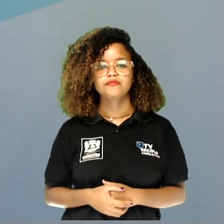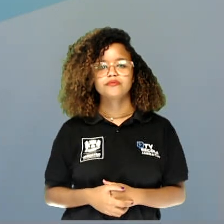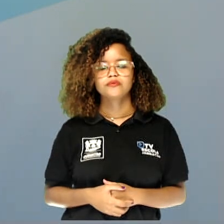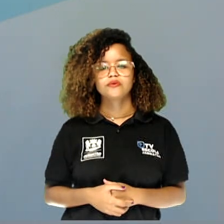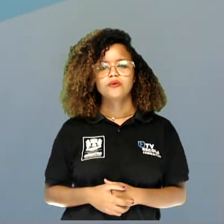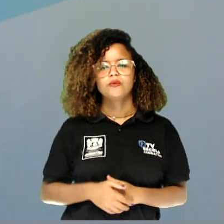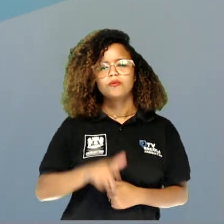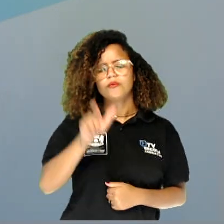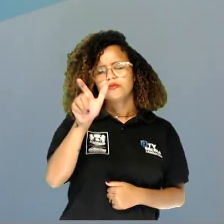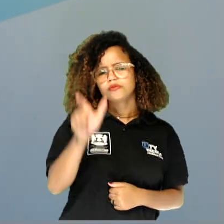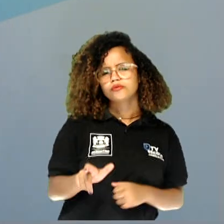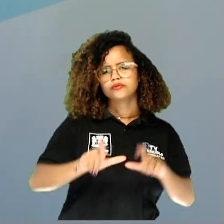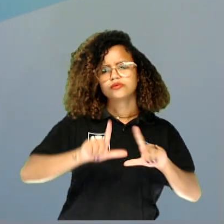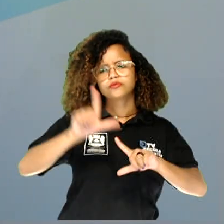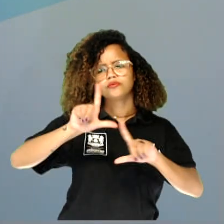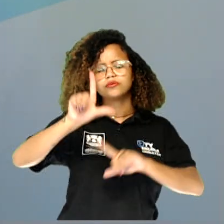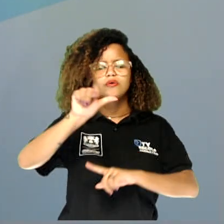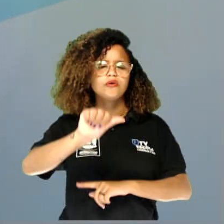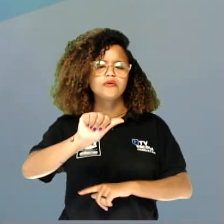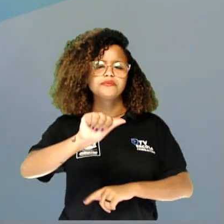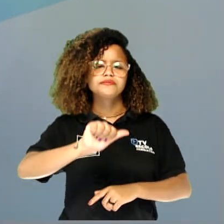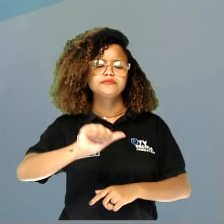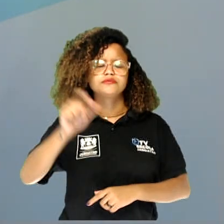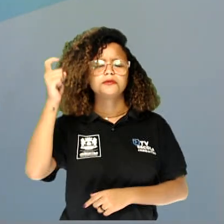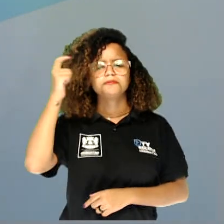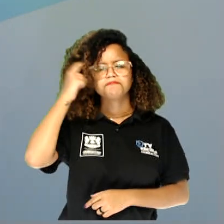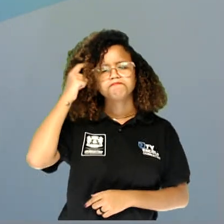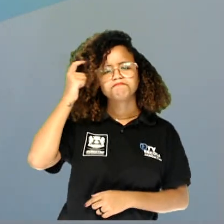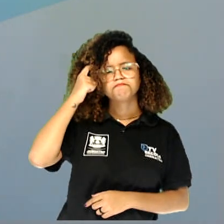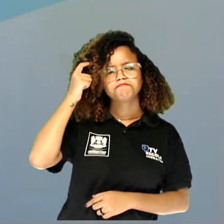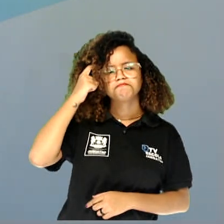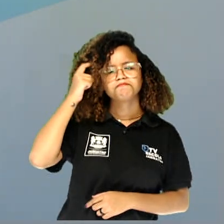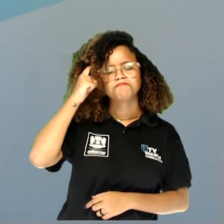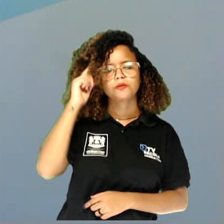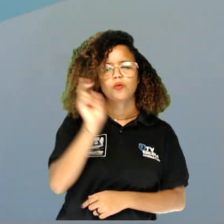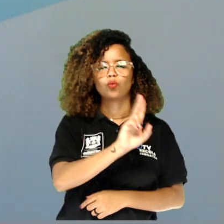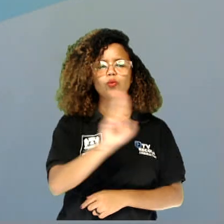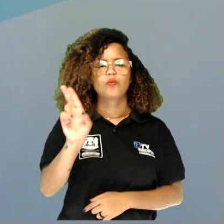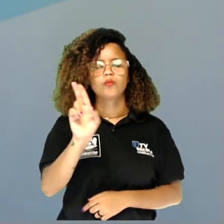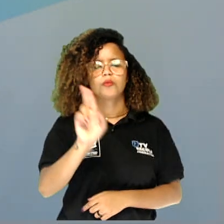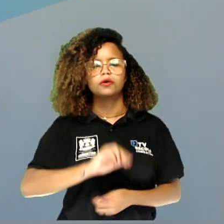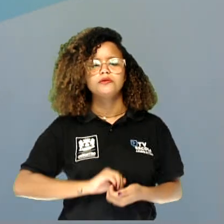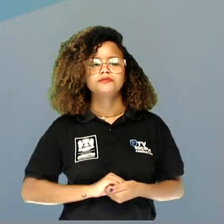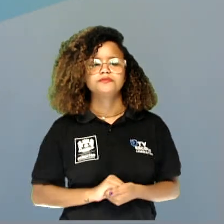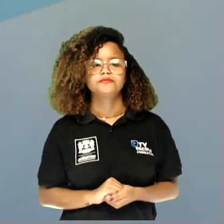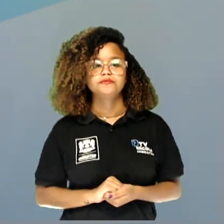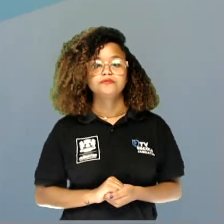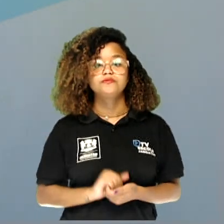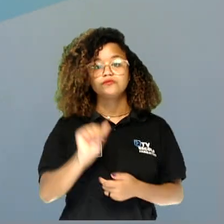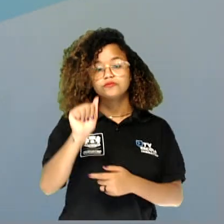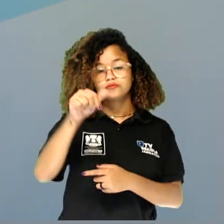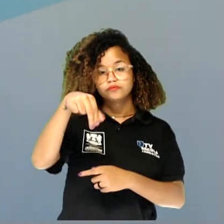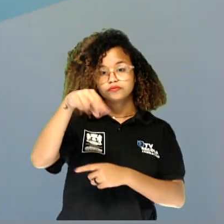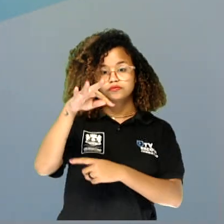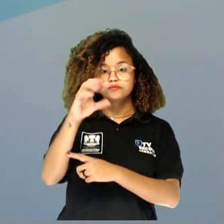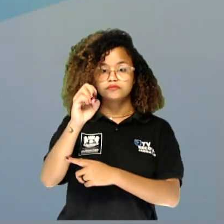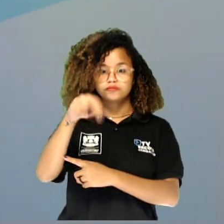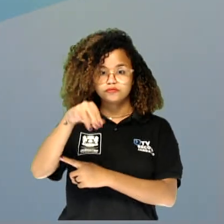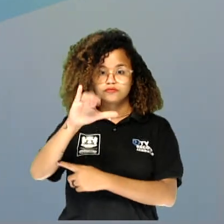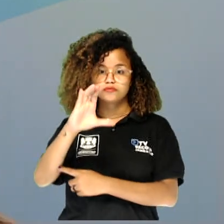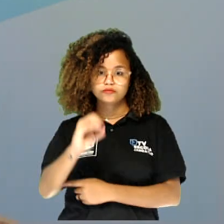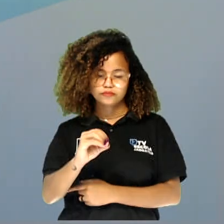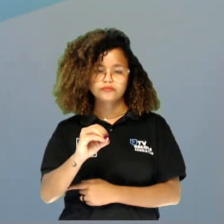Uma pessoa com a letra A. Vamos pensar no nome de uma pessoa com a letra A.